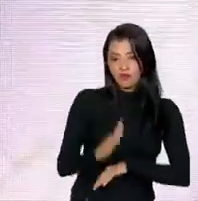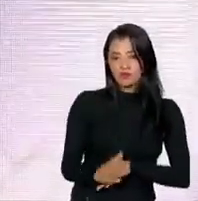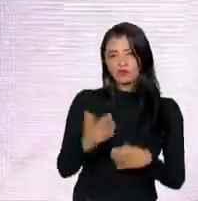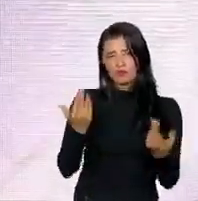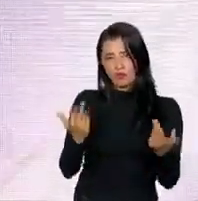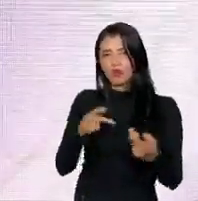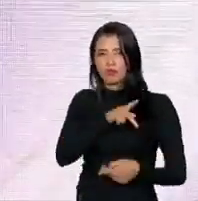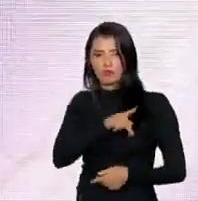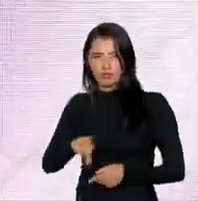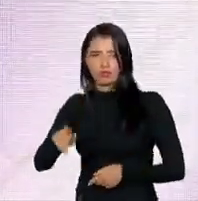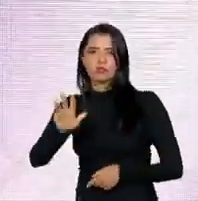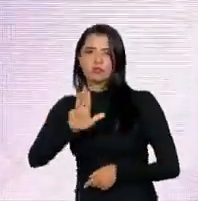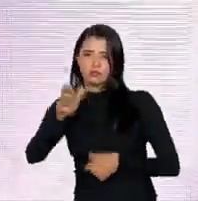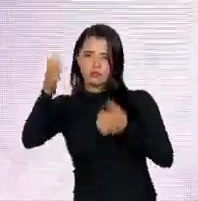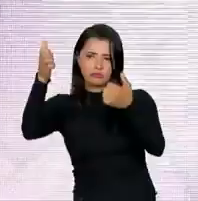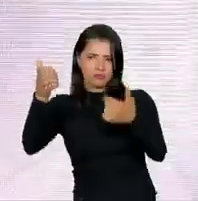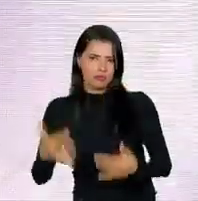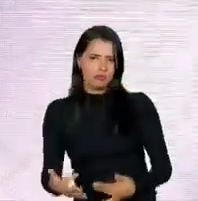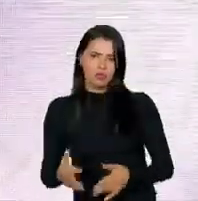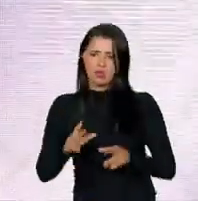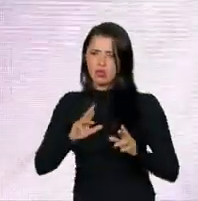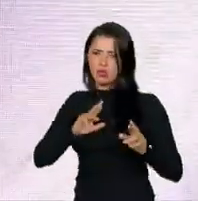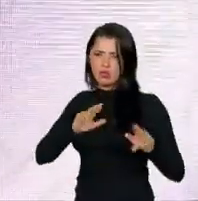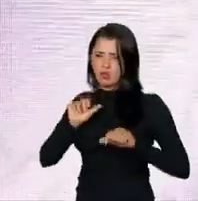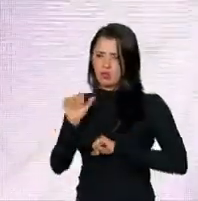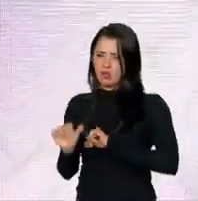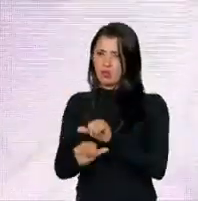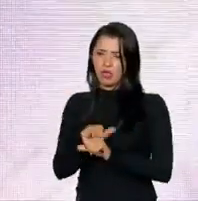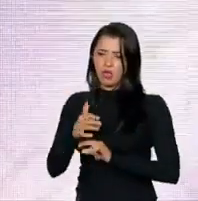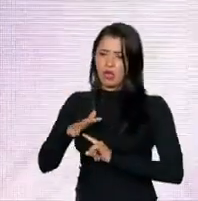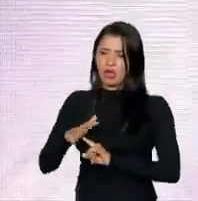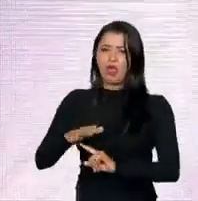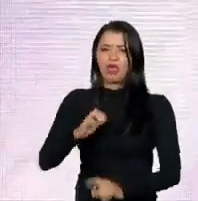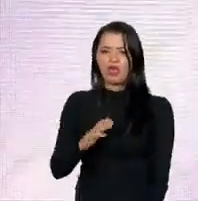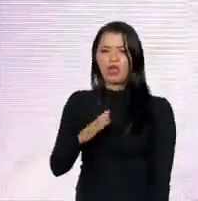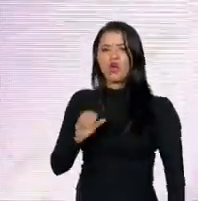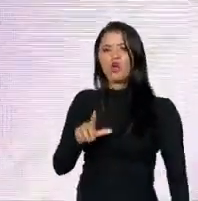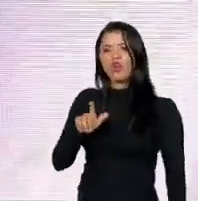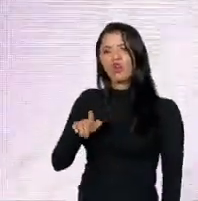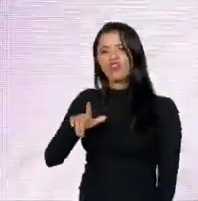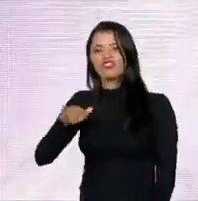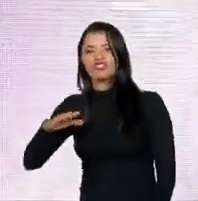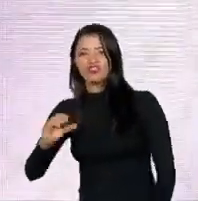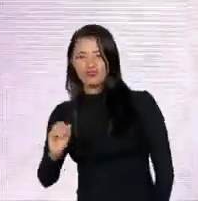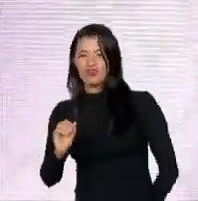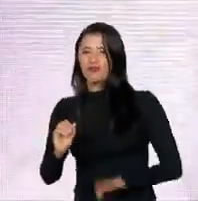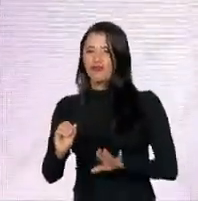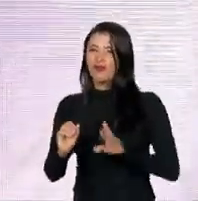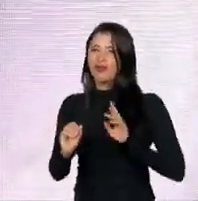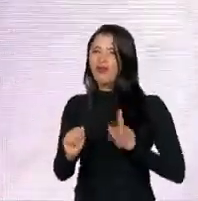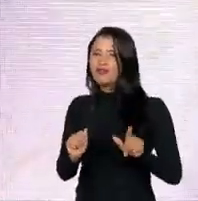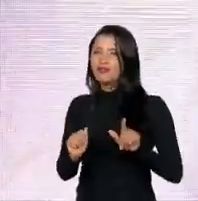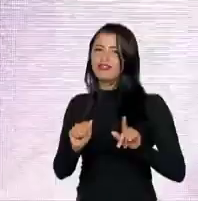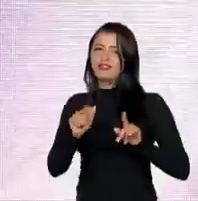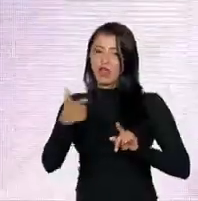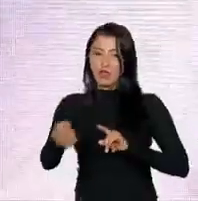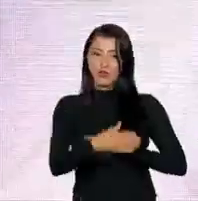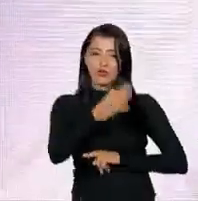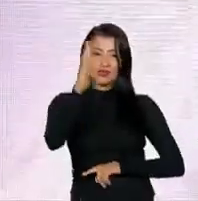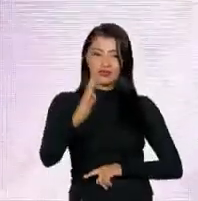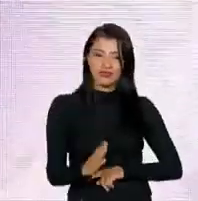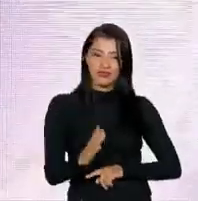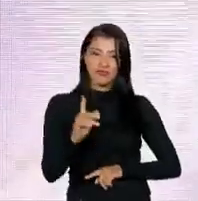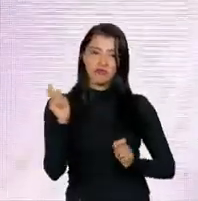o presidente Lula, não é um plano de transformação ecológica, é um novo Brasil que pode surgir da